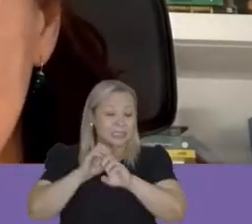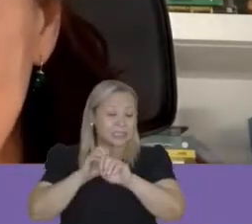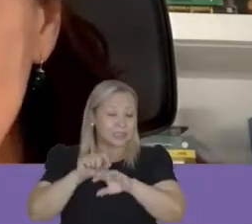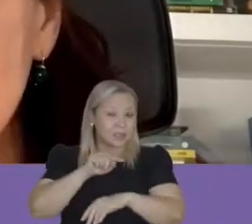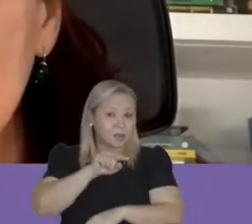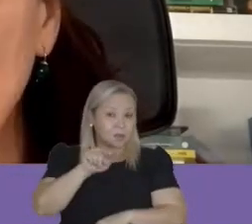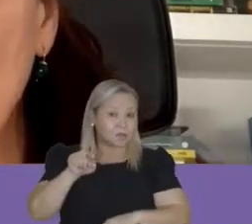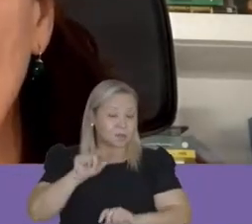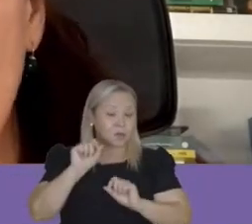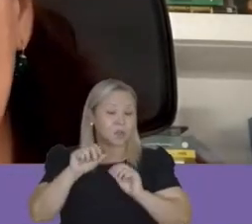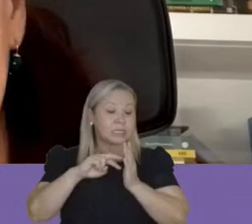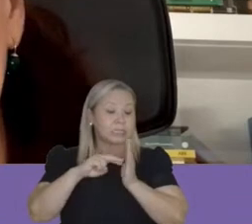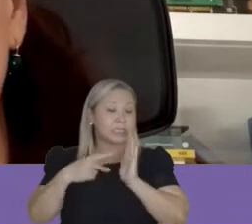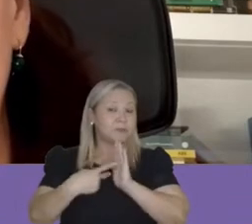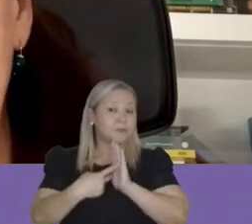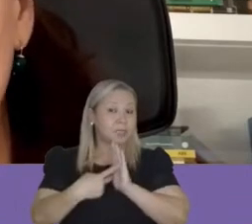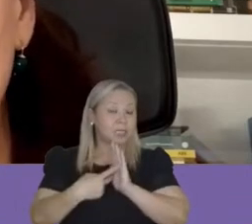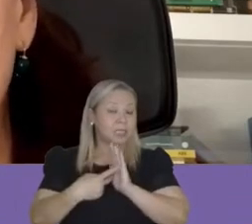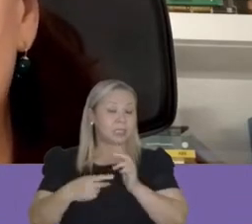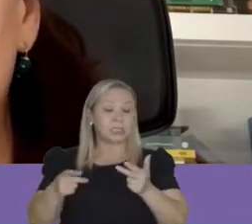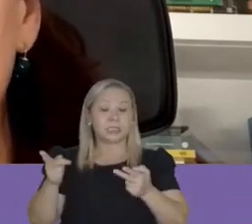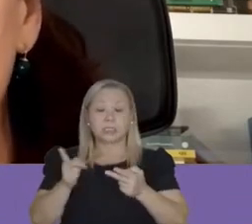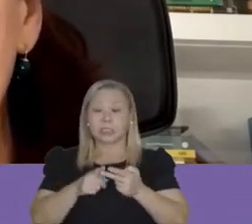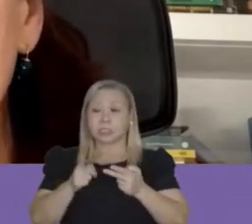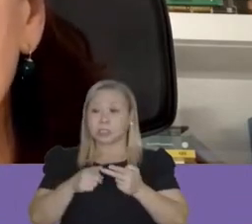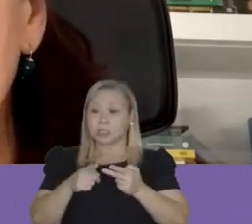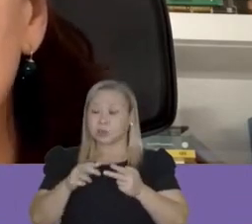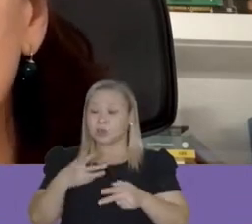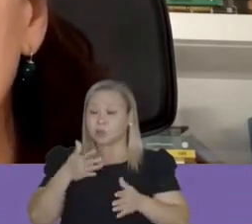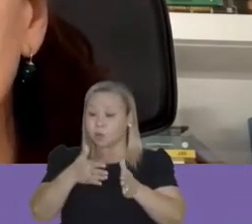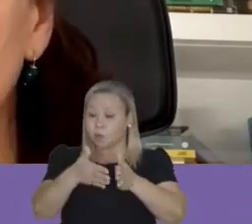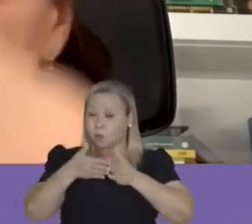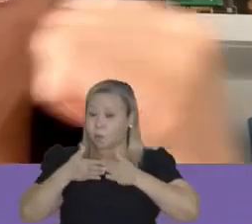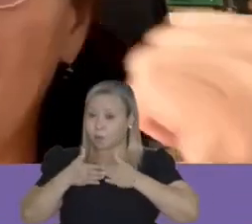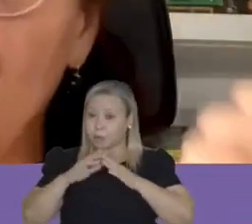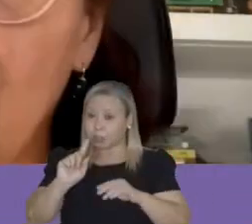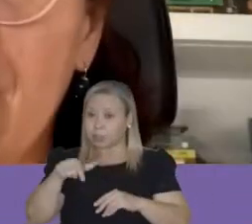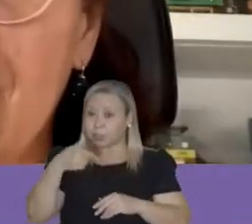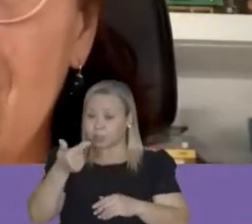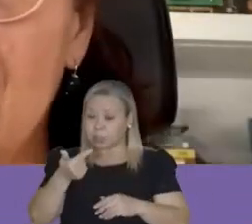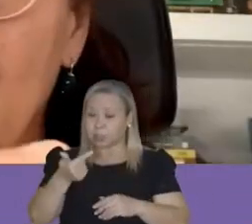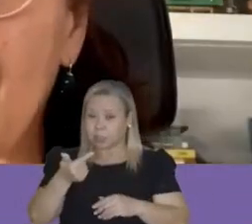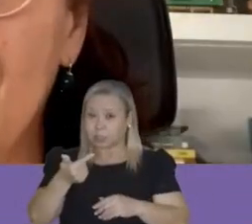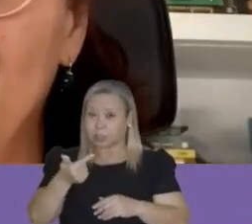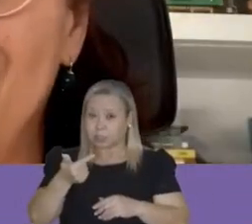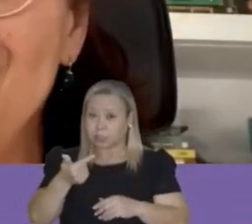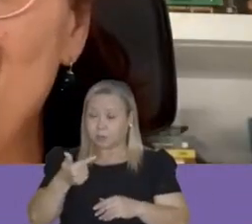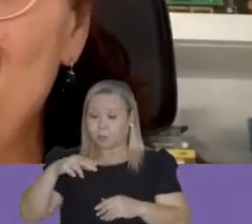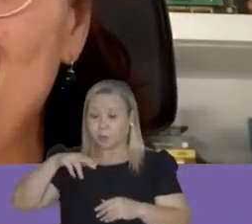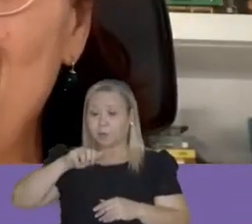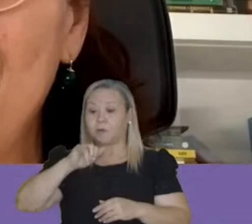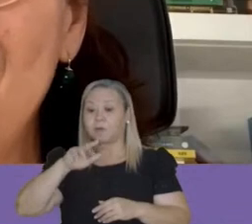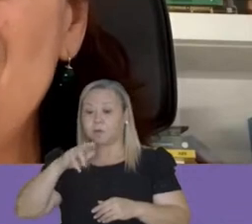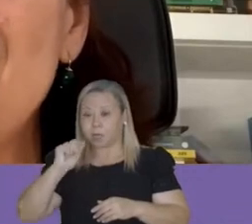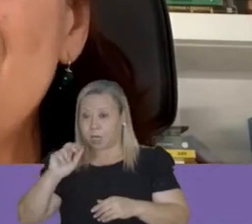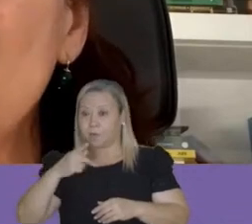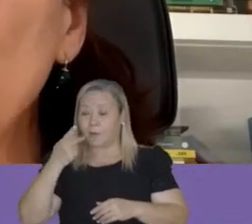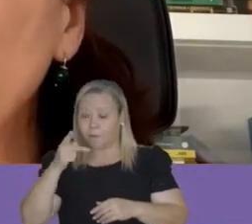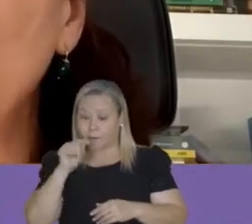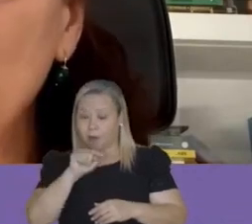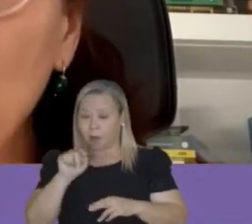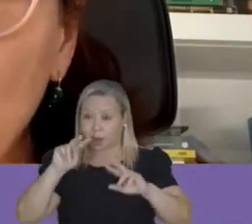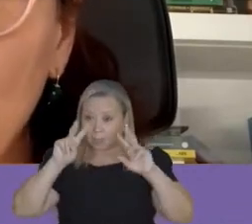vocês. Em segundo lugar, eu já vou pedir, e depois eu devolvo a palavra para a Naira, para ela falar disso